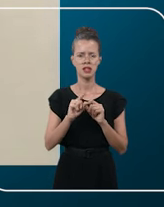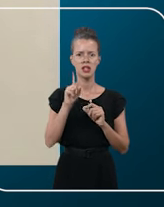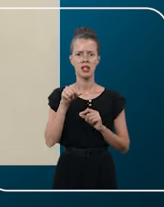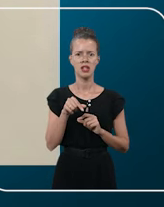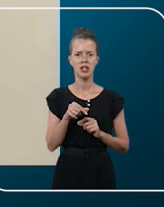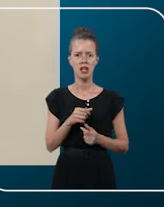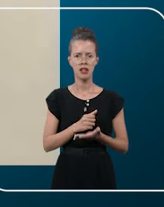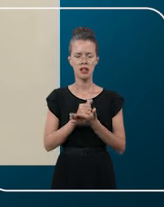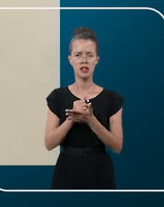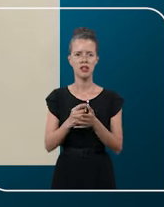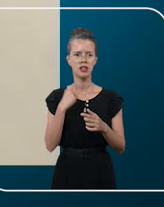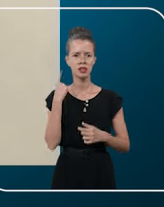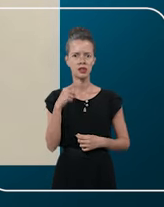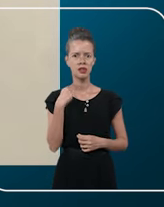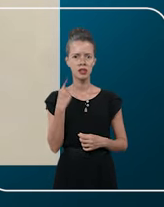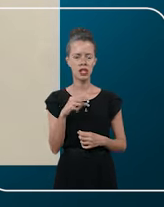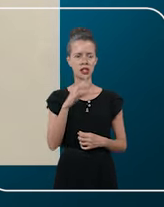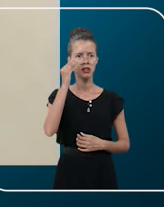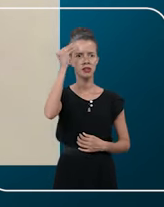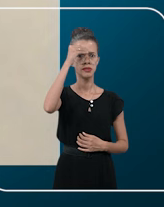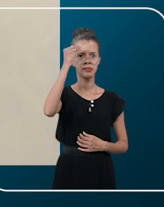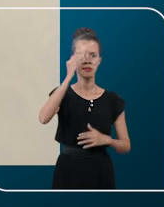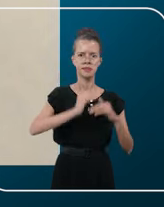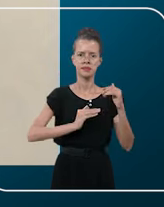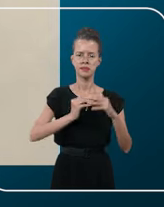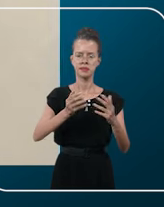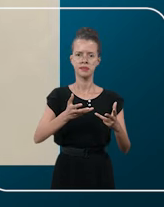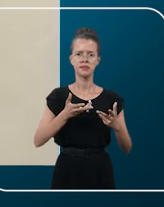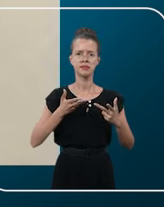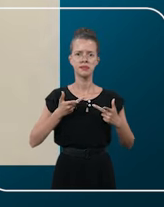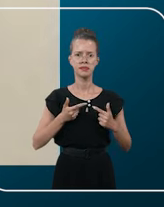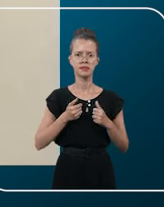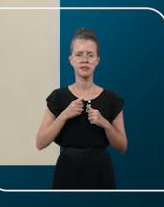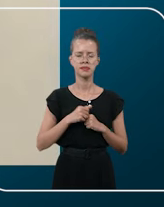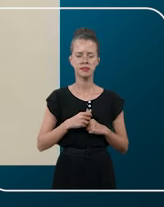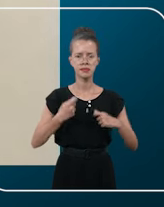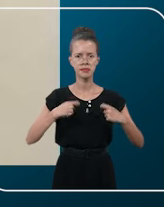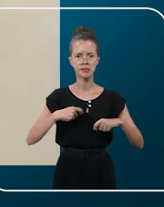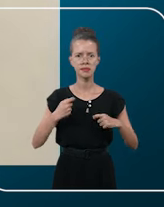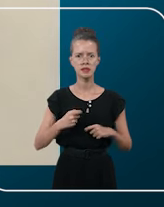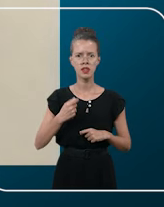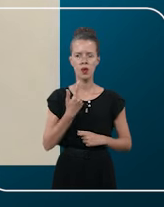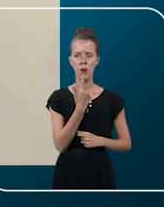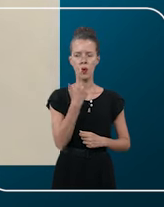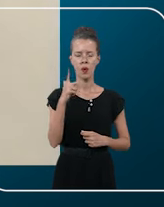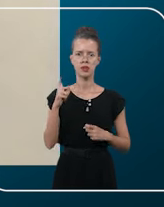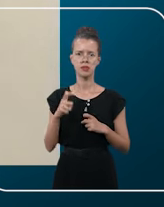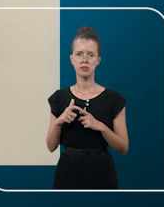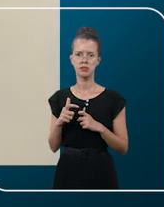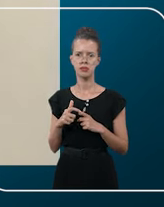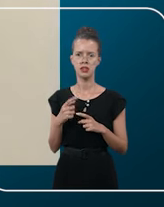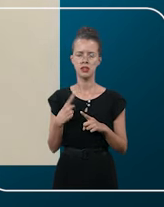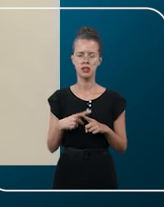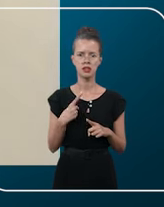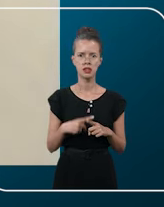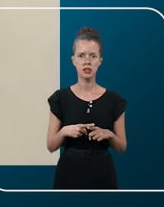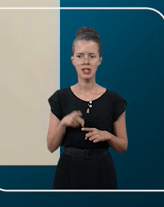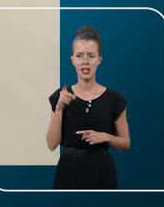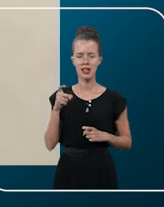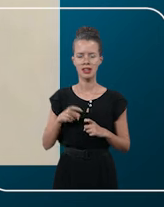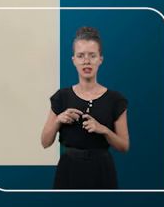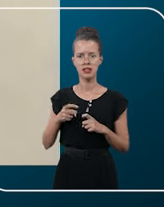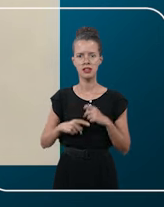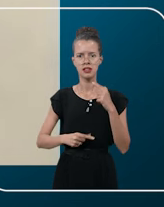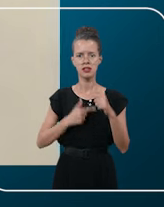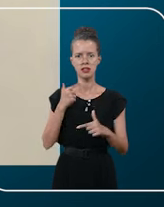advogado especializado, é preciso ali ter um auxílio de um outro médico, porque a atividade médica há um risco